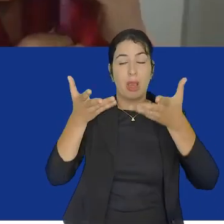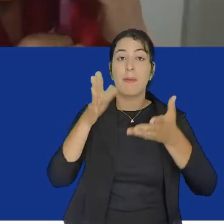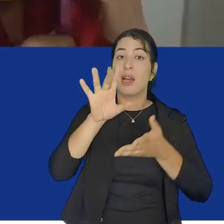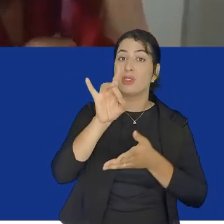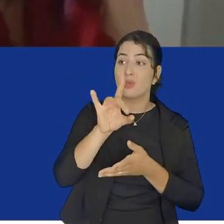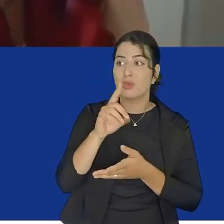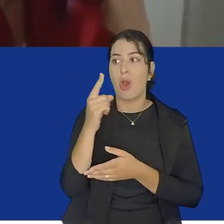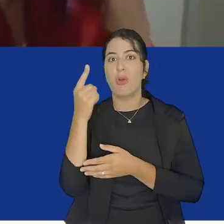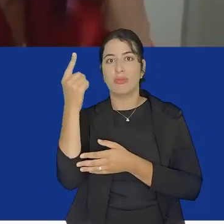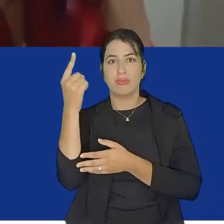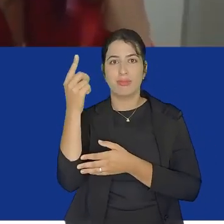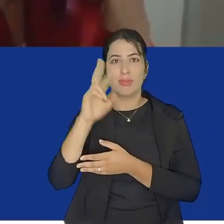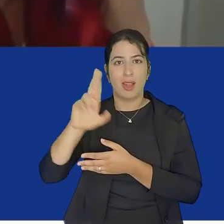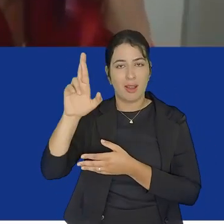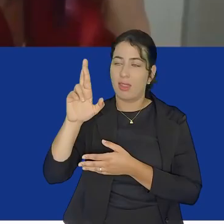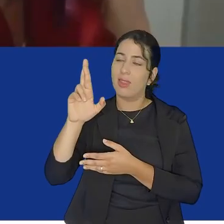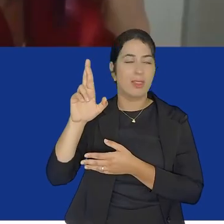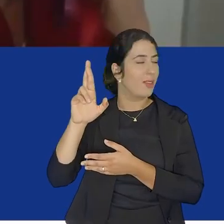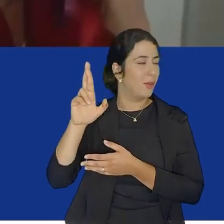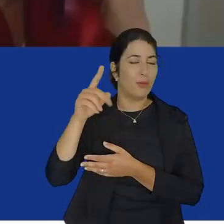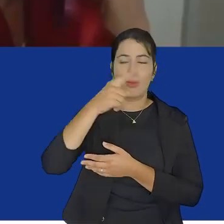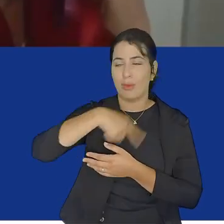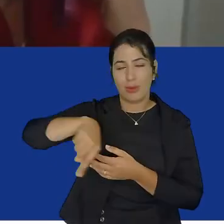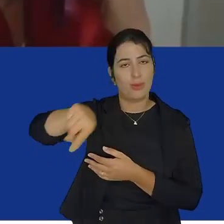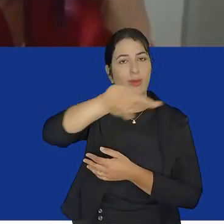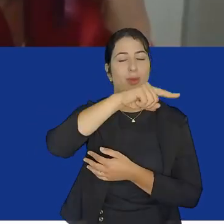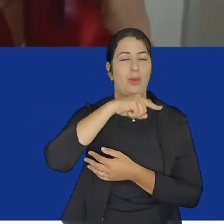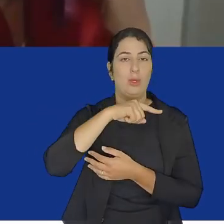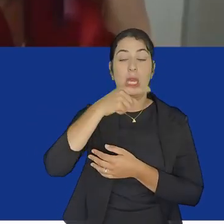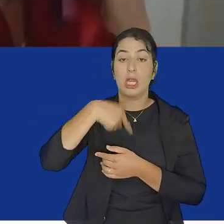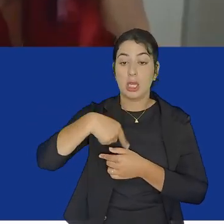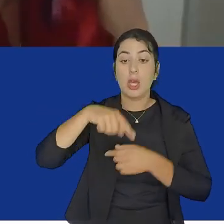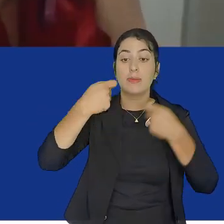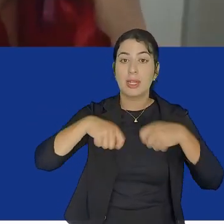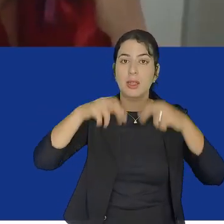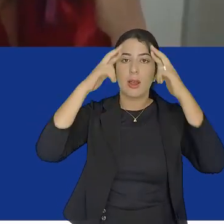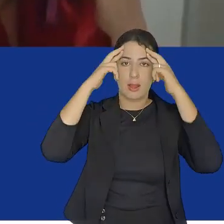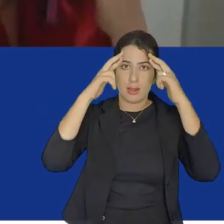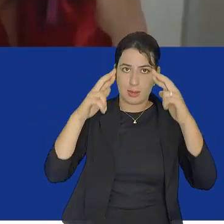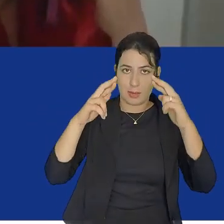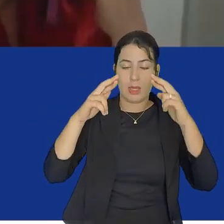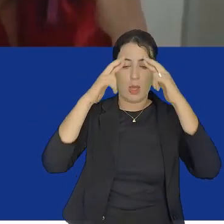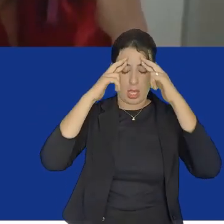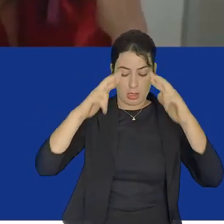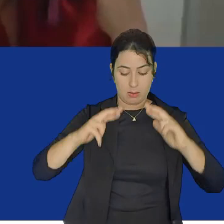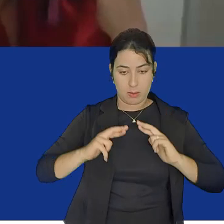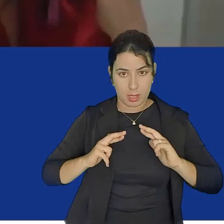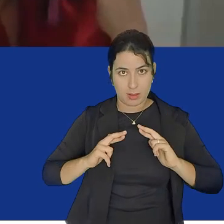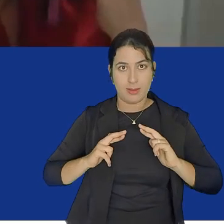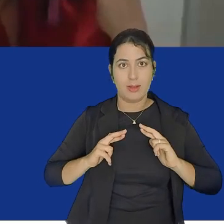nós somos convidados e convocados a ter esse respeito conosco mesmo, com o outro e com o